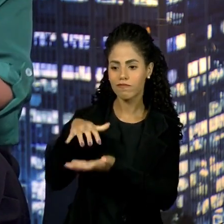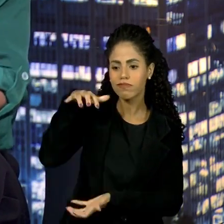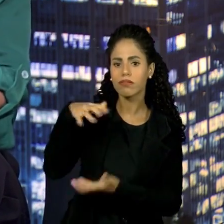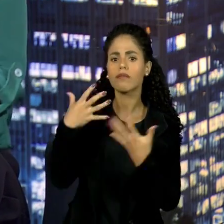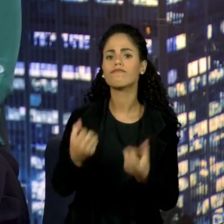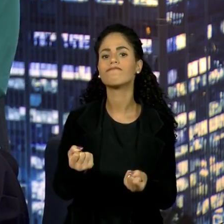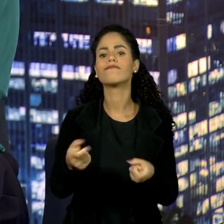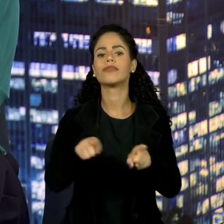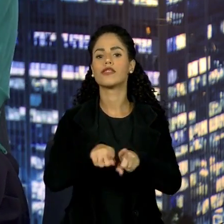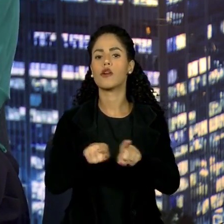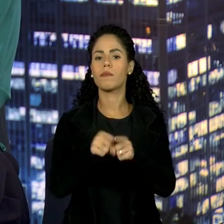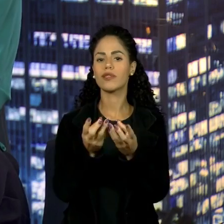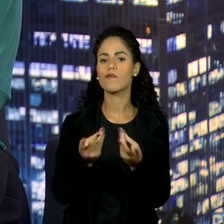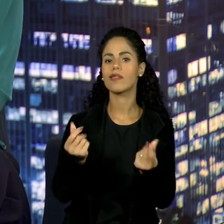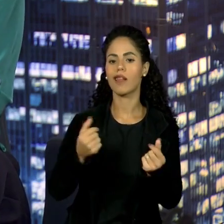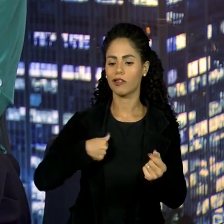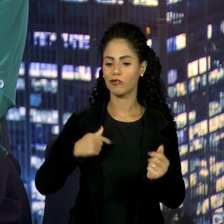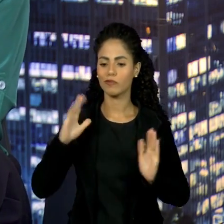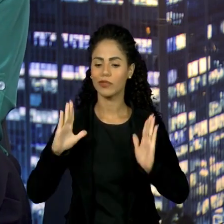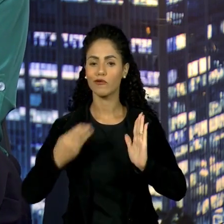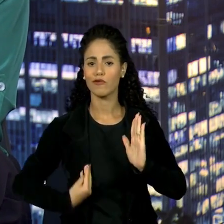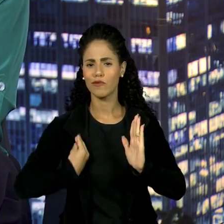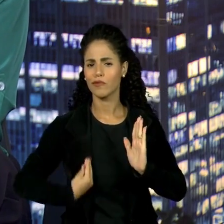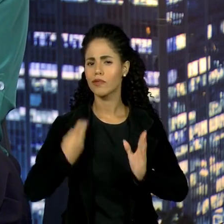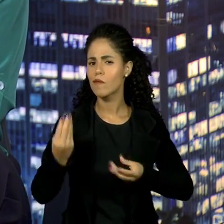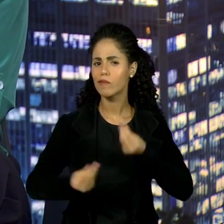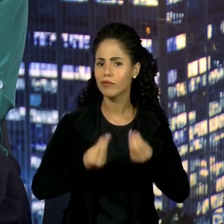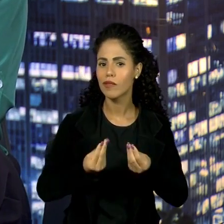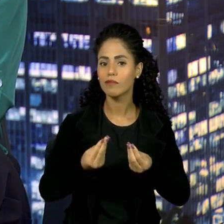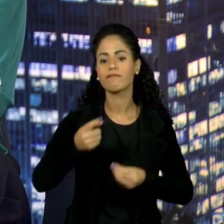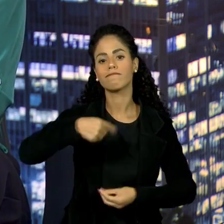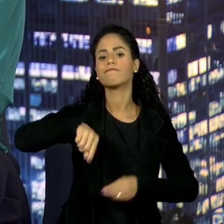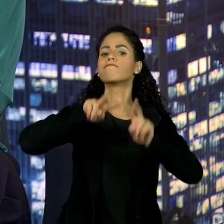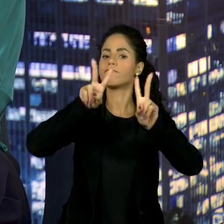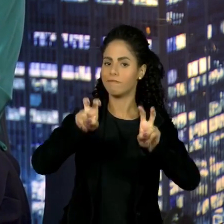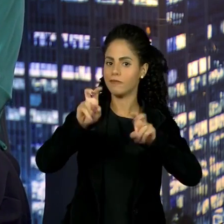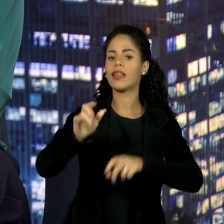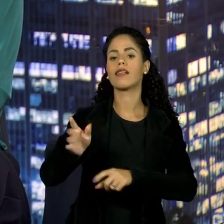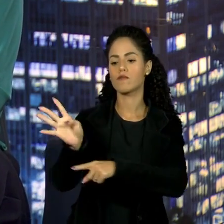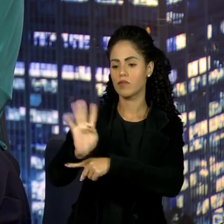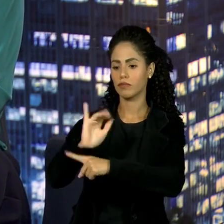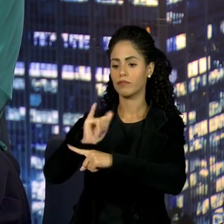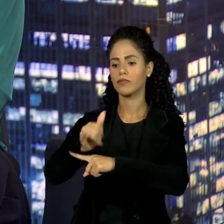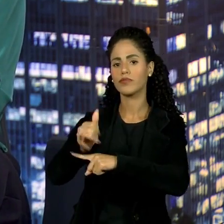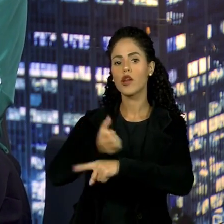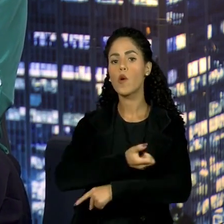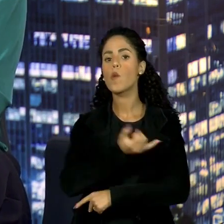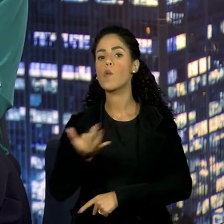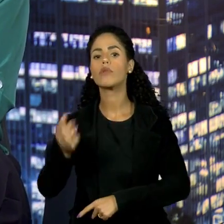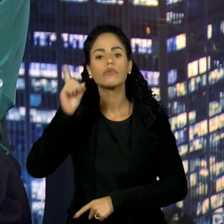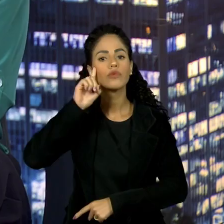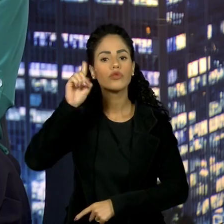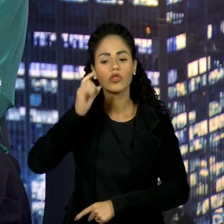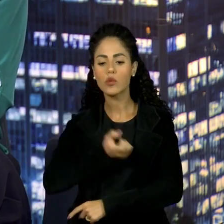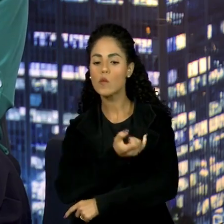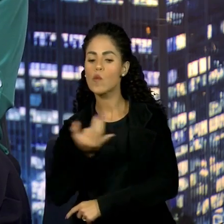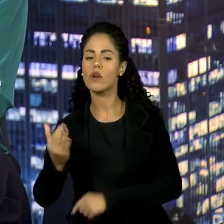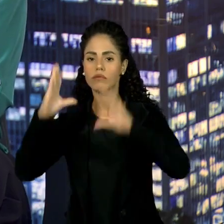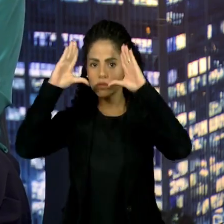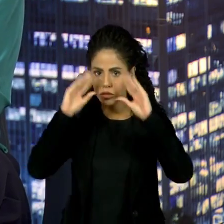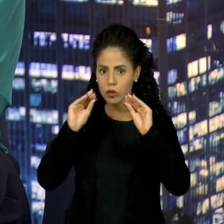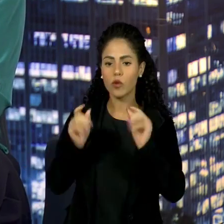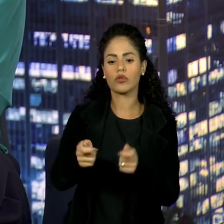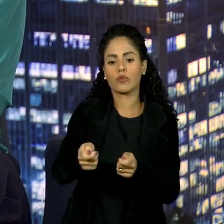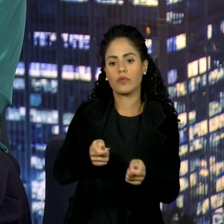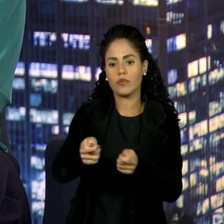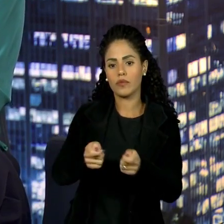e a nossa finitude? Esses são alguns dos temas que aparecem no documentário Quantos Dias, Quantas Noites, dirigido por